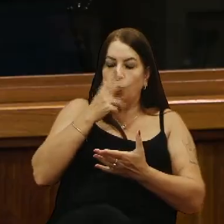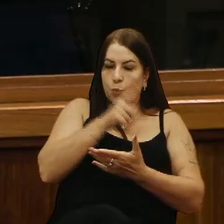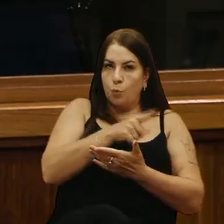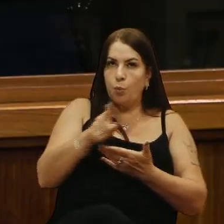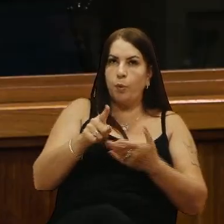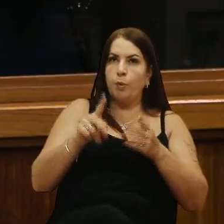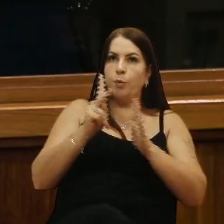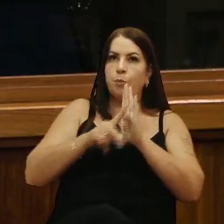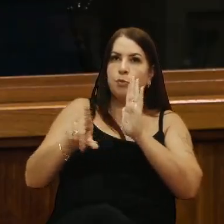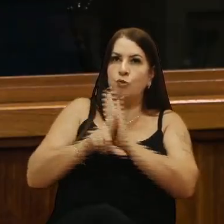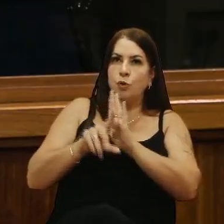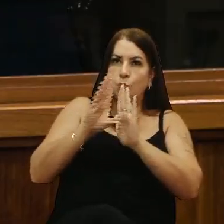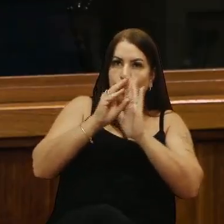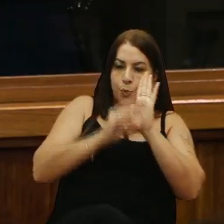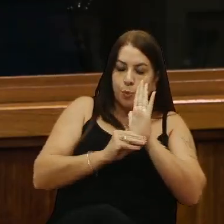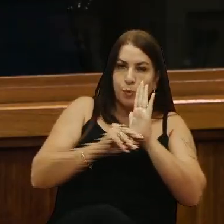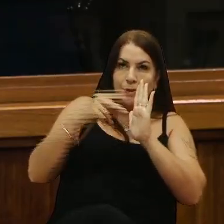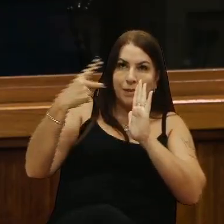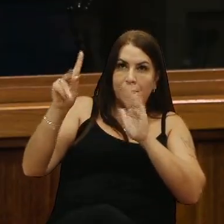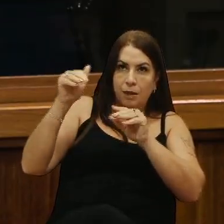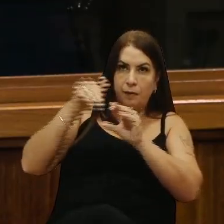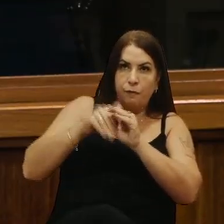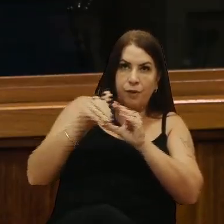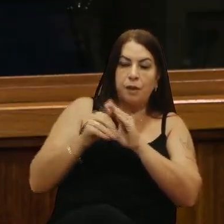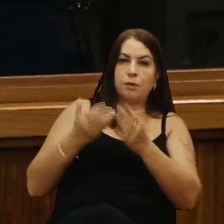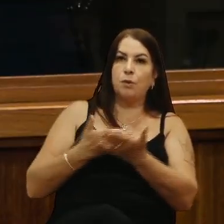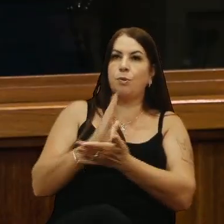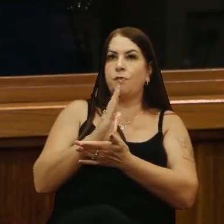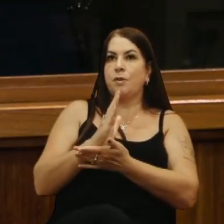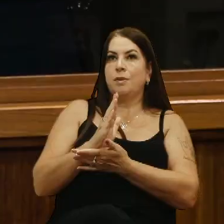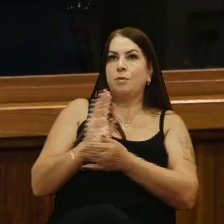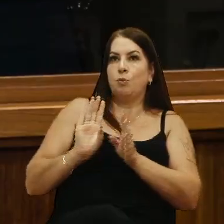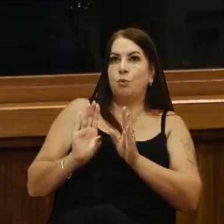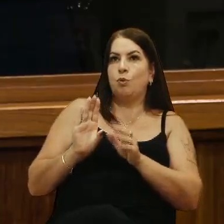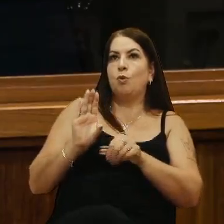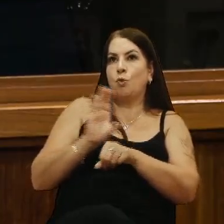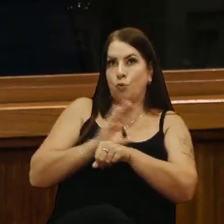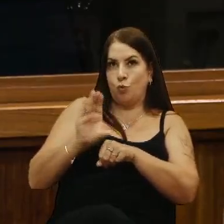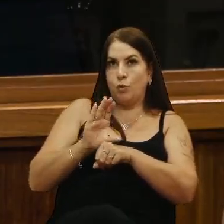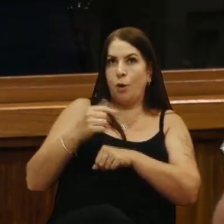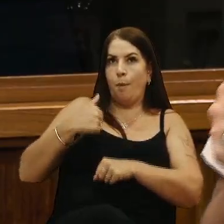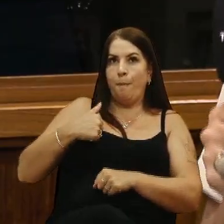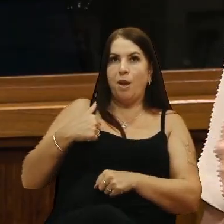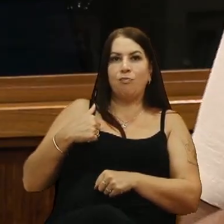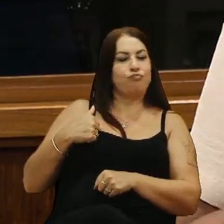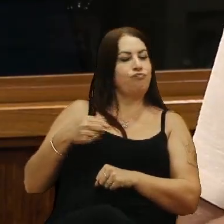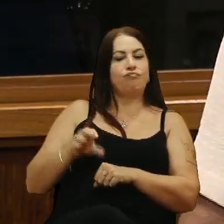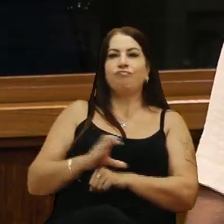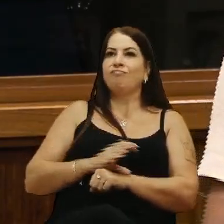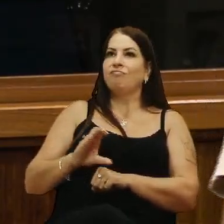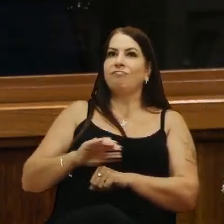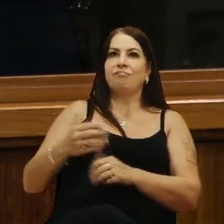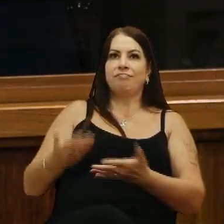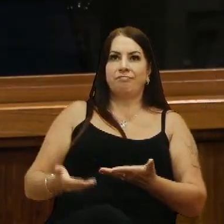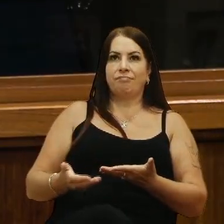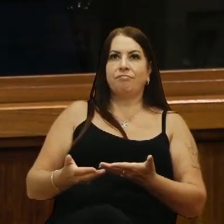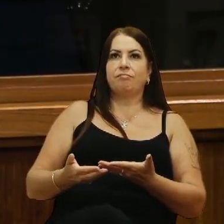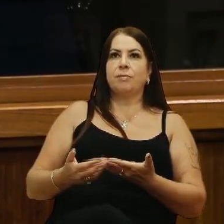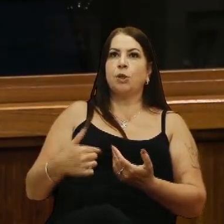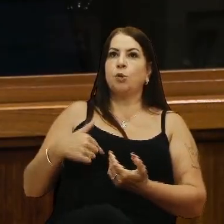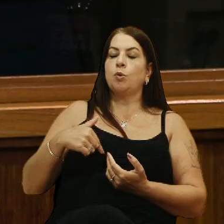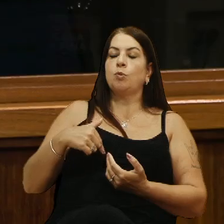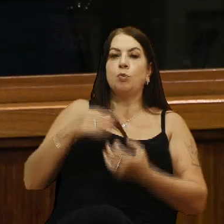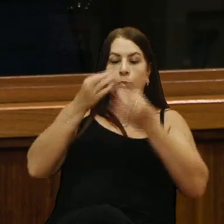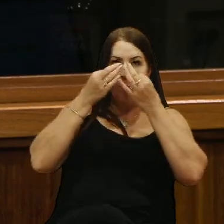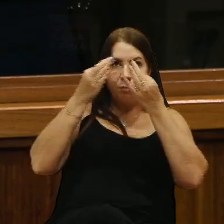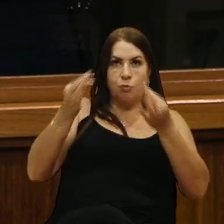projeto, o mesmo conteúdo dele votado, aprovado pela constitucionalidade, o meu pela inconstitucionalidade. Então, eu estou chamando a